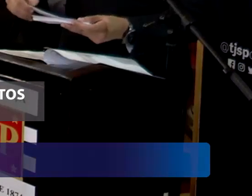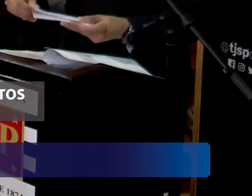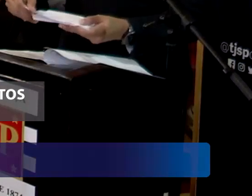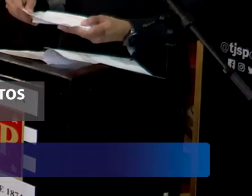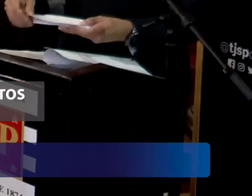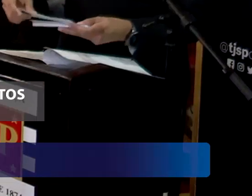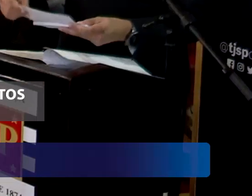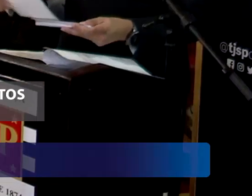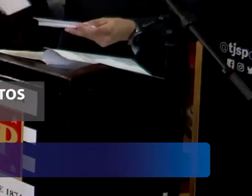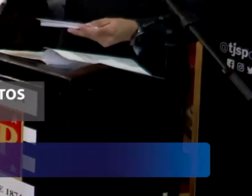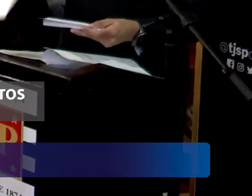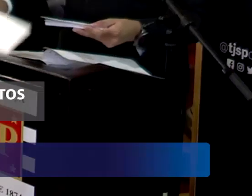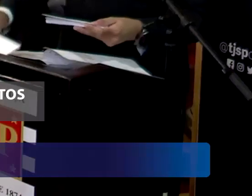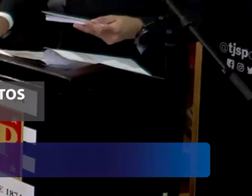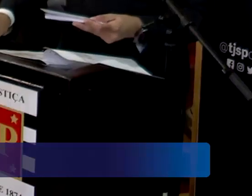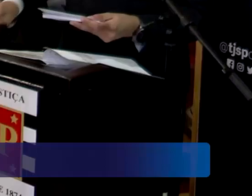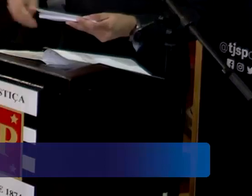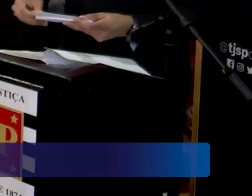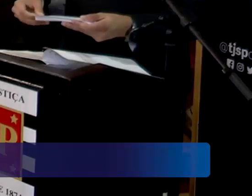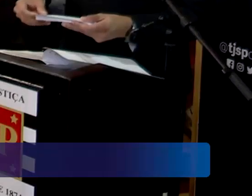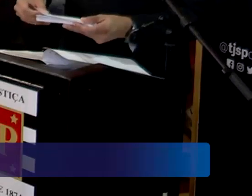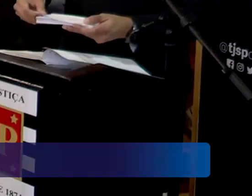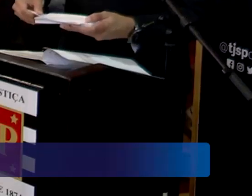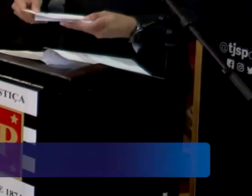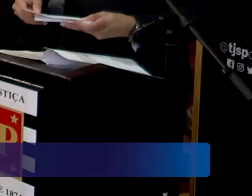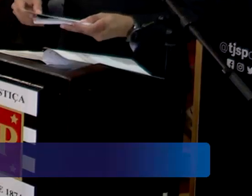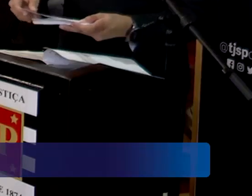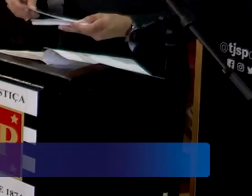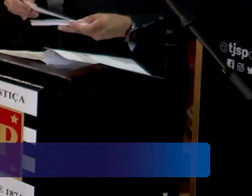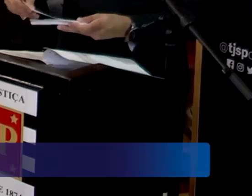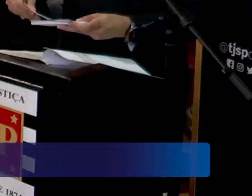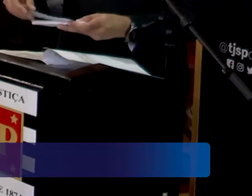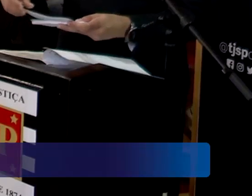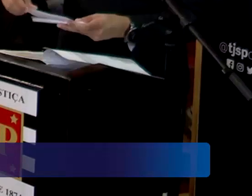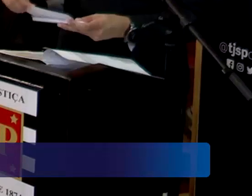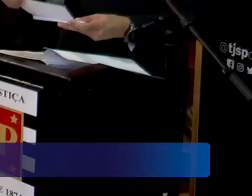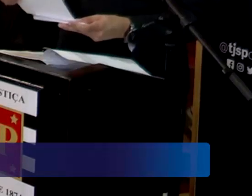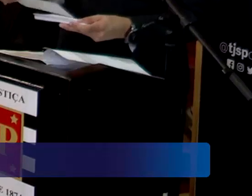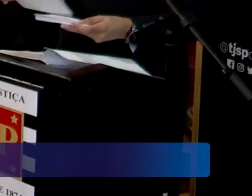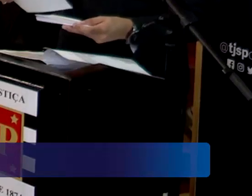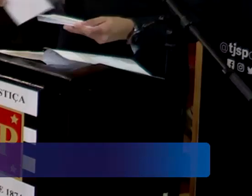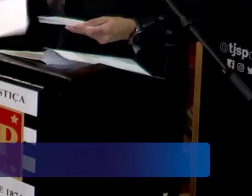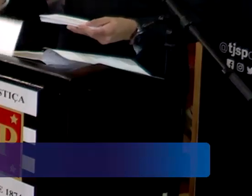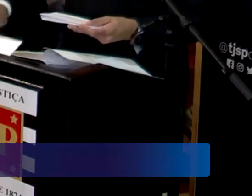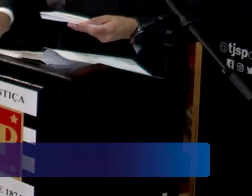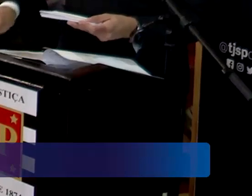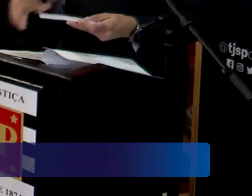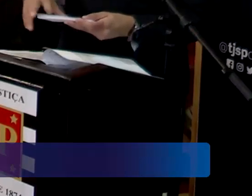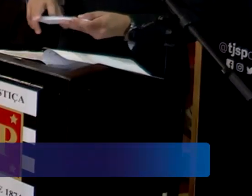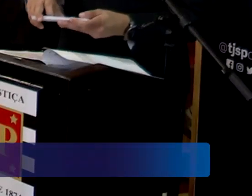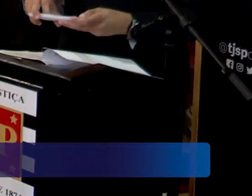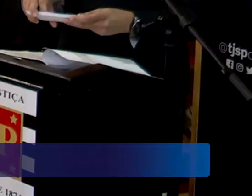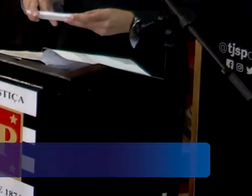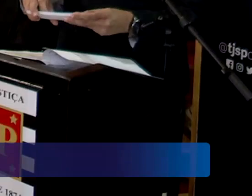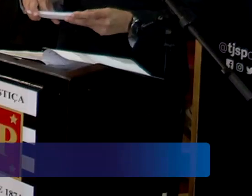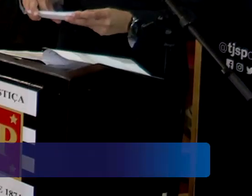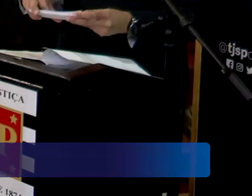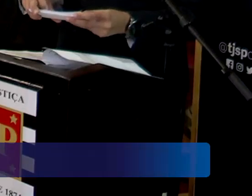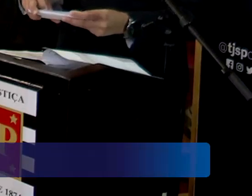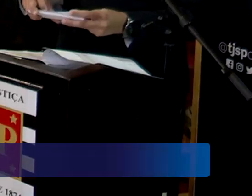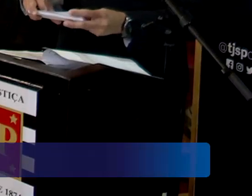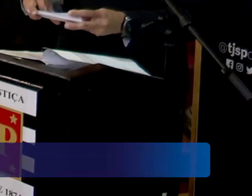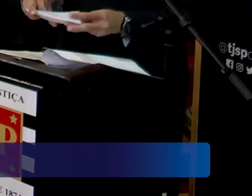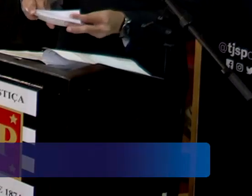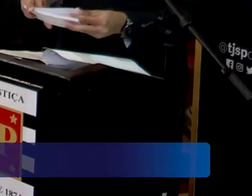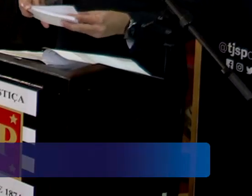do Tribunal Regional Federal da 3ª Região Conselheiro Dimas Ramalho presidente do Tribunal de Contas do Estado de São Paulo juiz